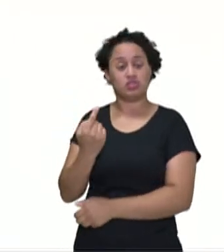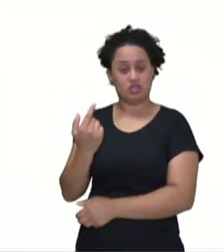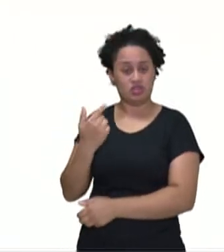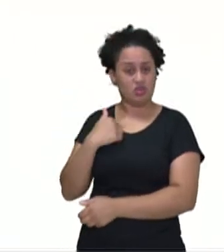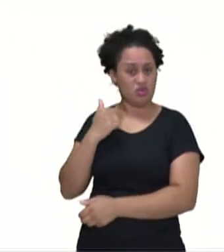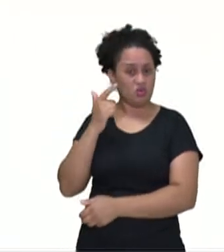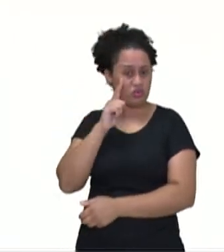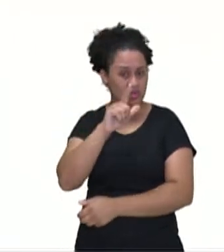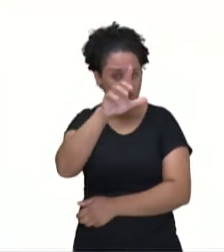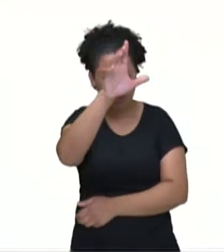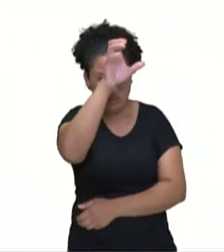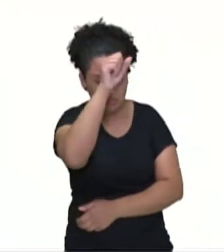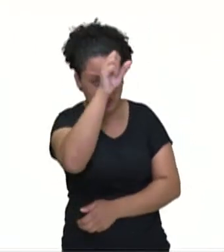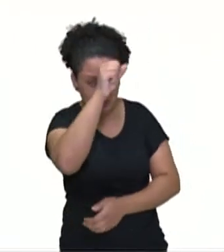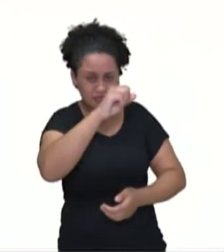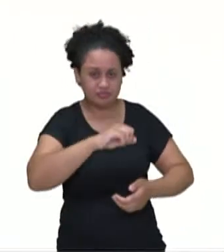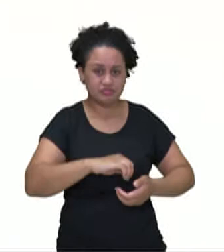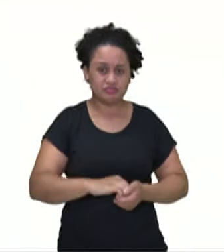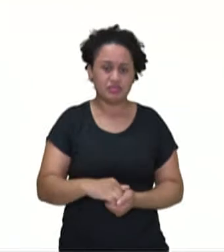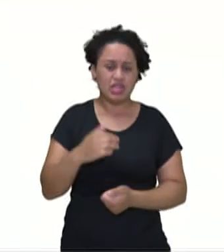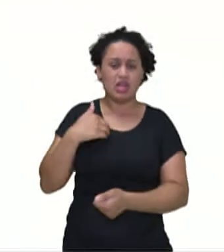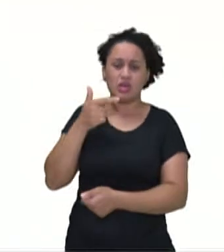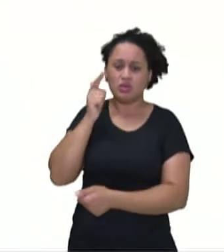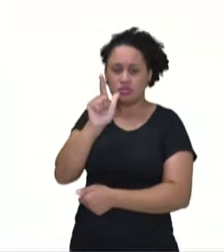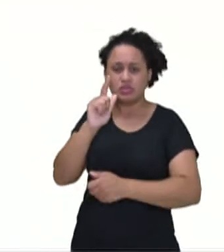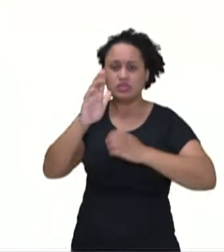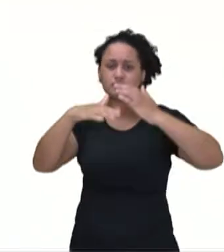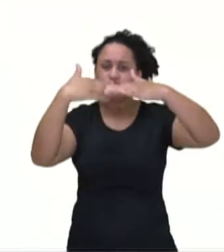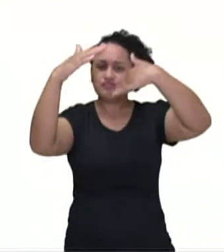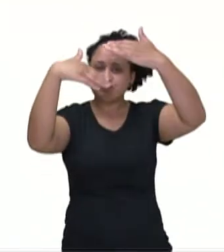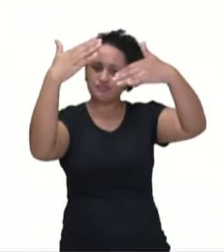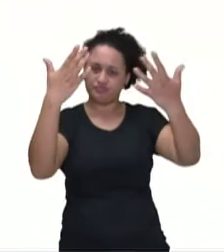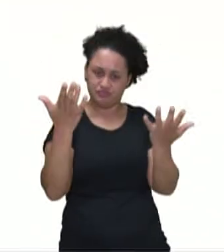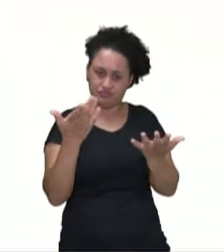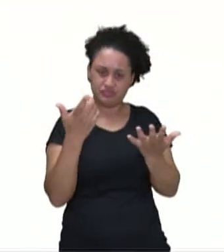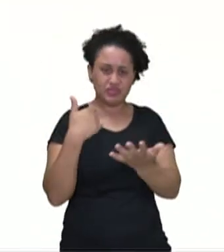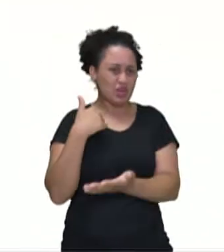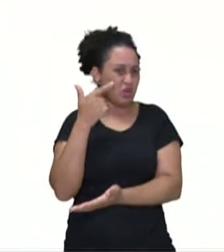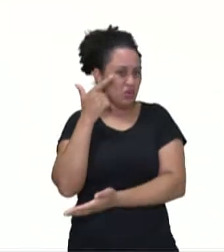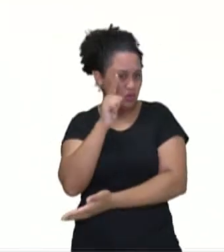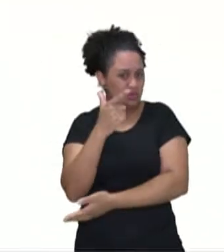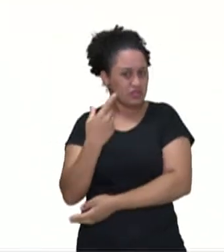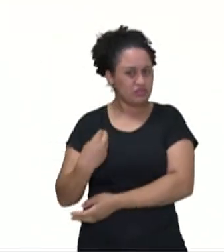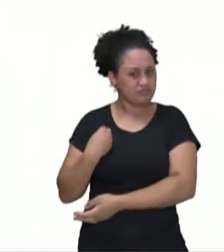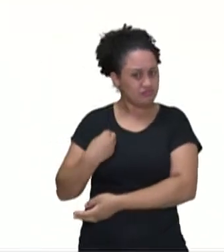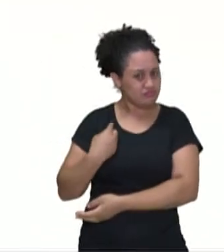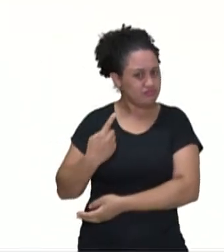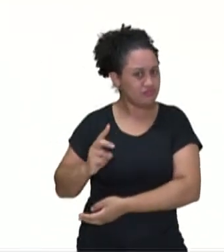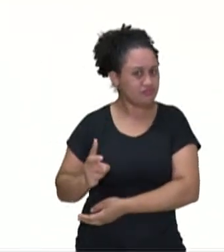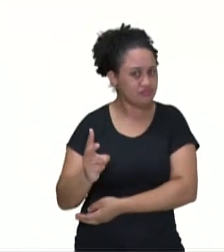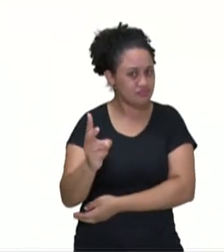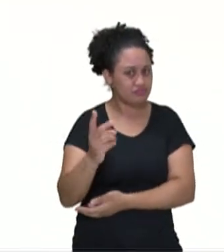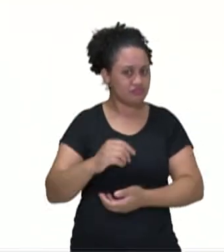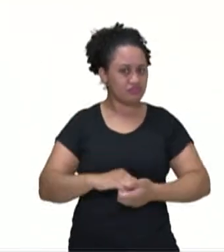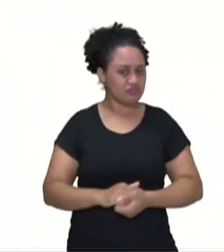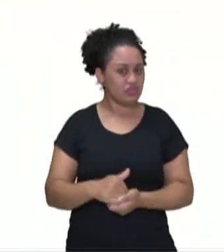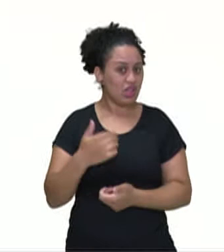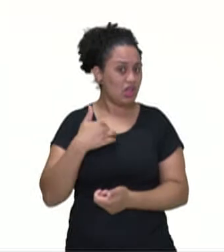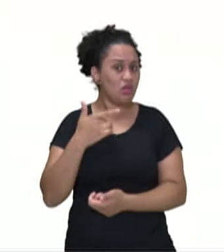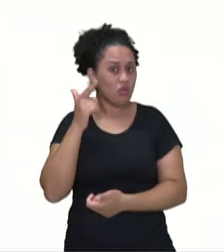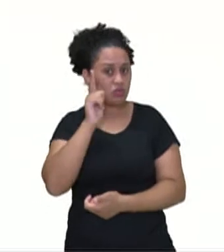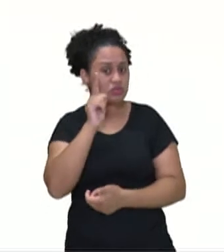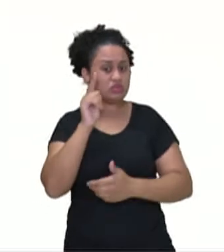consigo aprender? Eu consigo me desenvolver? Eu consigo sobreviver? Será que sem os outros eu